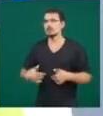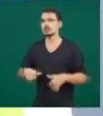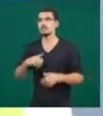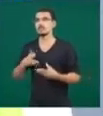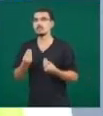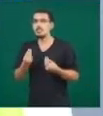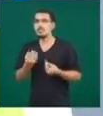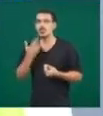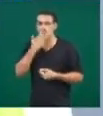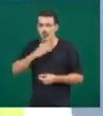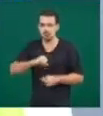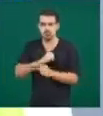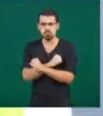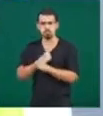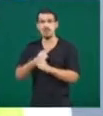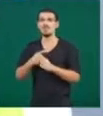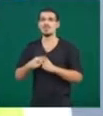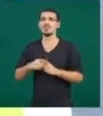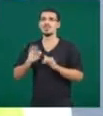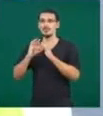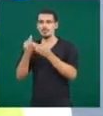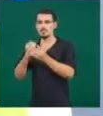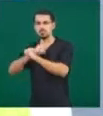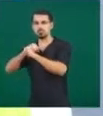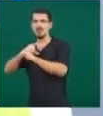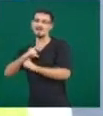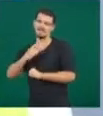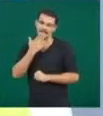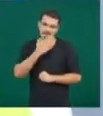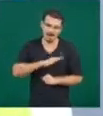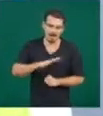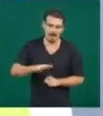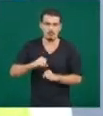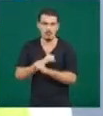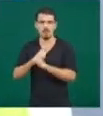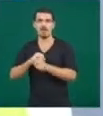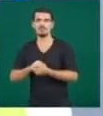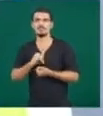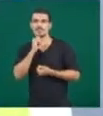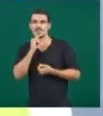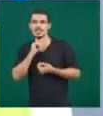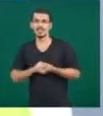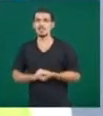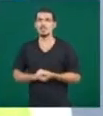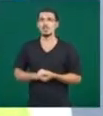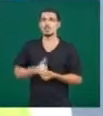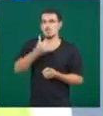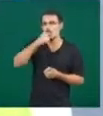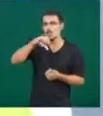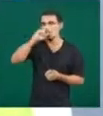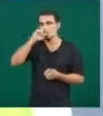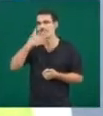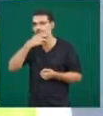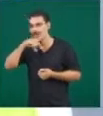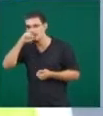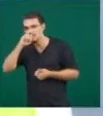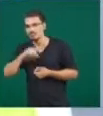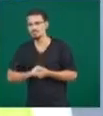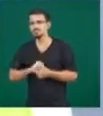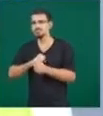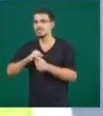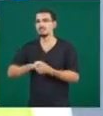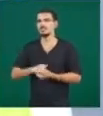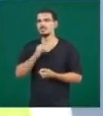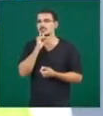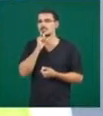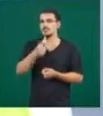família obesa, ela vai gerar uma criança obesa. Os pais, os adultos são reflexo, né? São espelhos para uma criança. Então, refrigerante todos